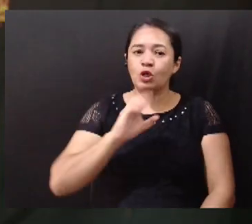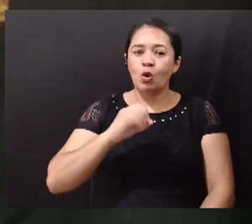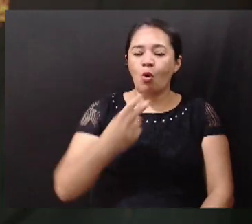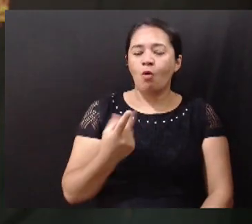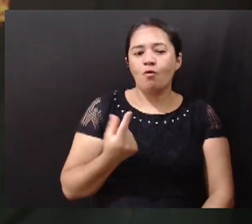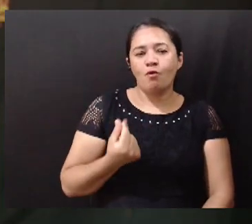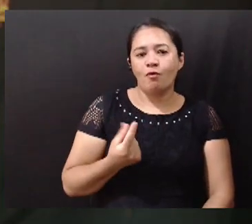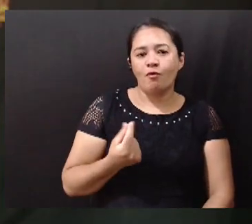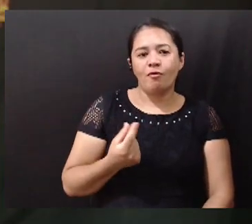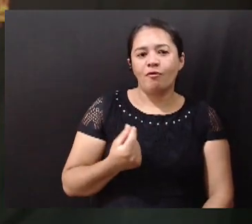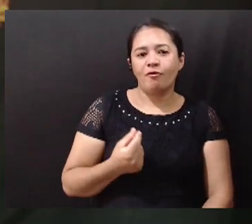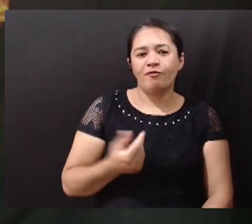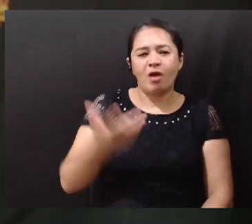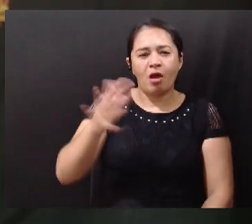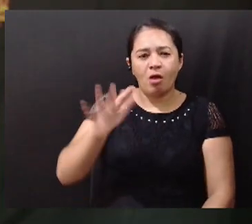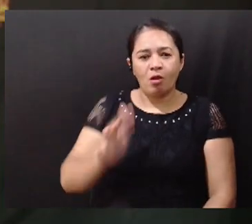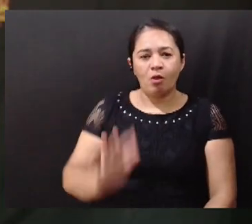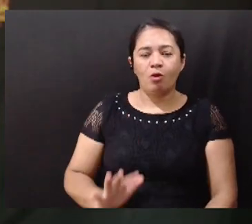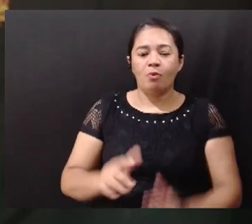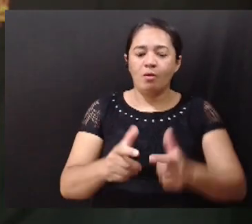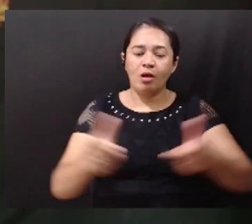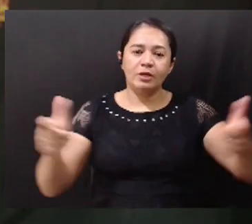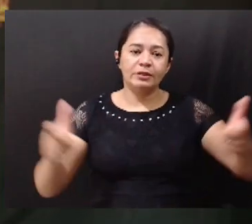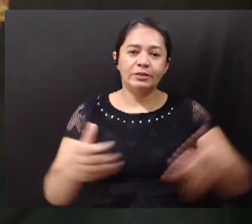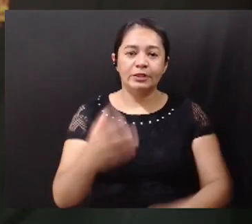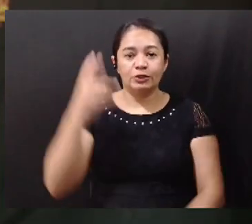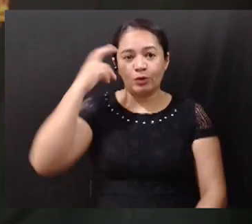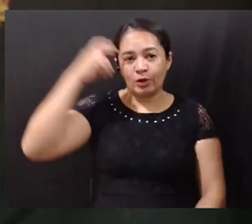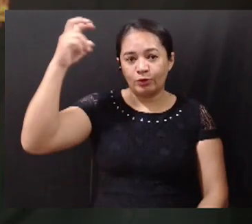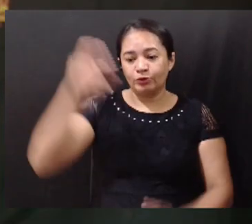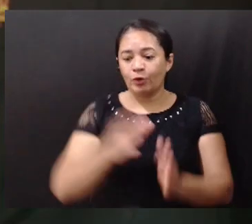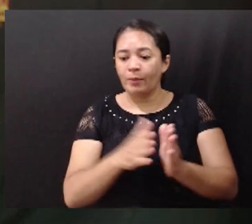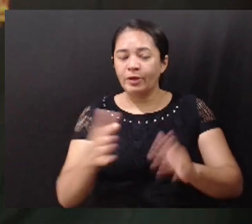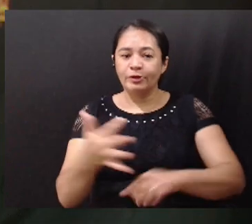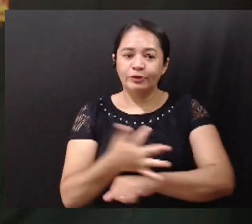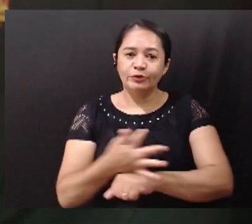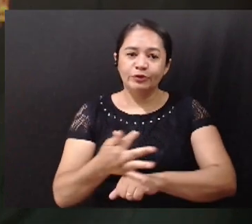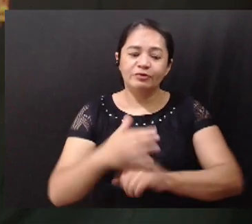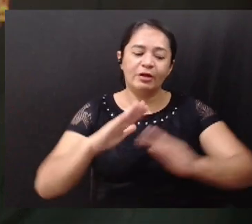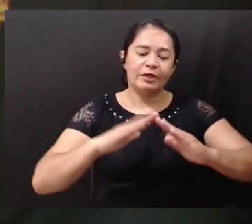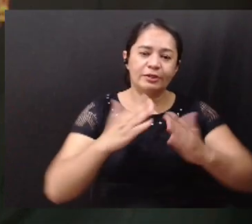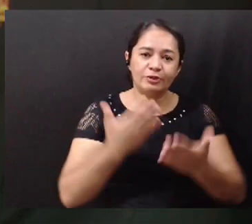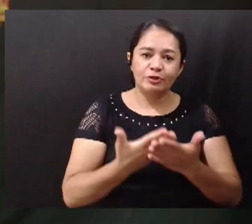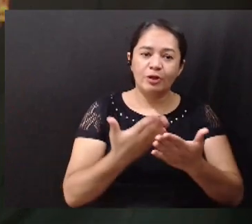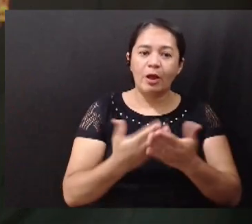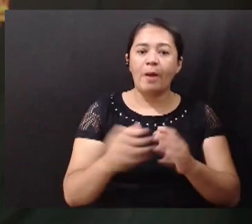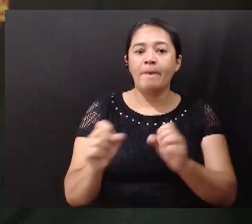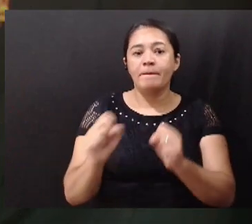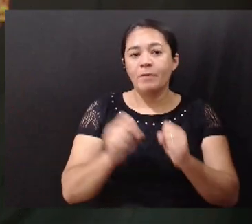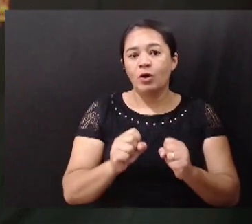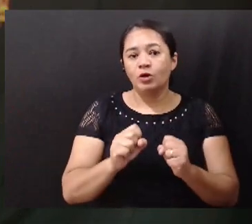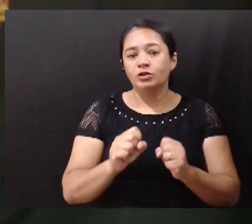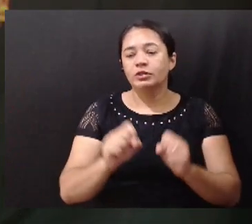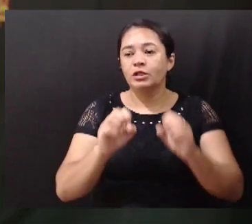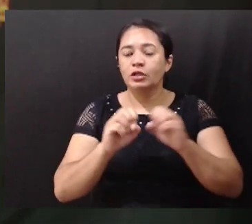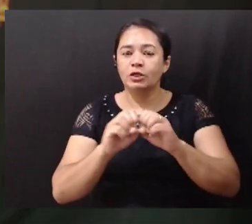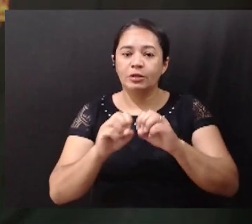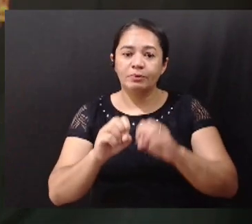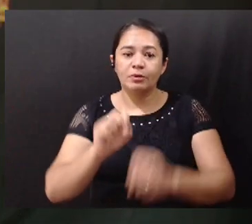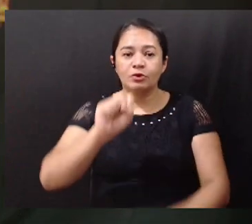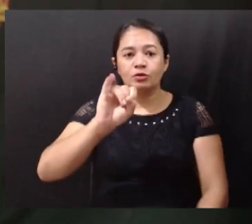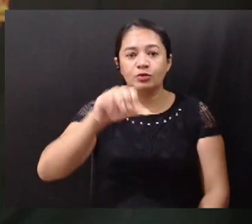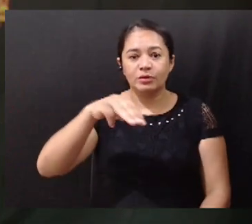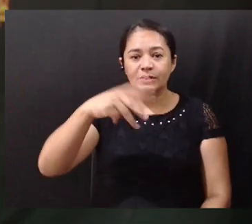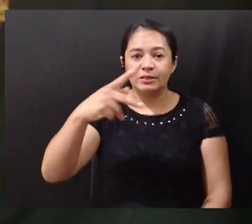ampliando aí o acesso à cultura durante o recesso escolar. Os convites podem ser retirados online, tá? Pelo Simpla, tá? E fica